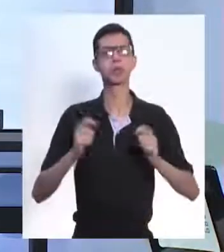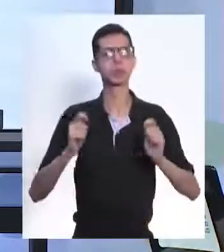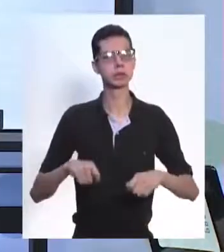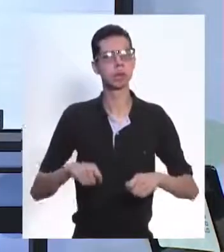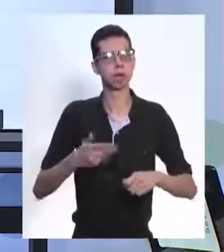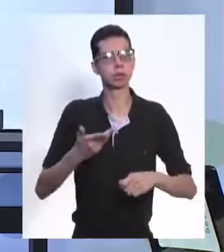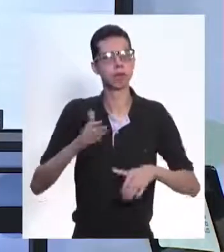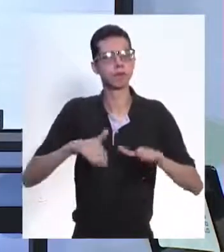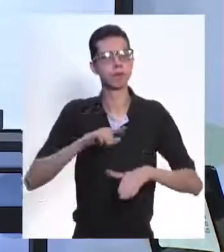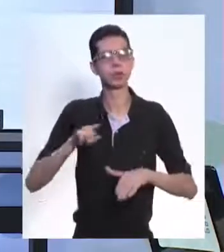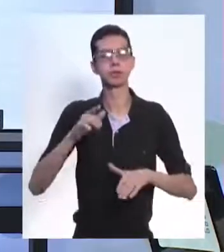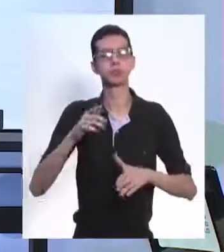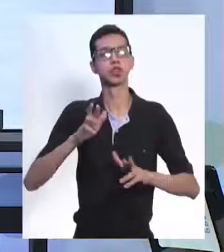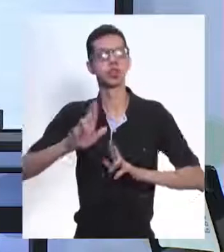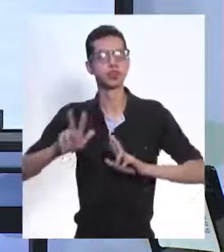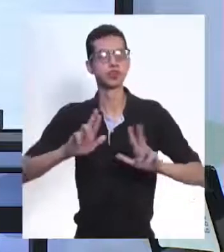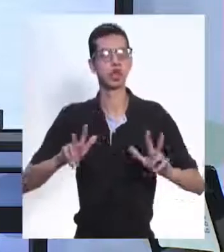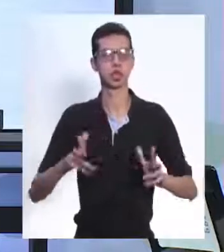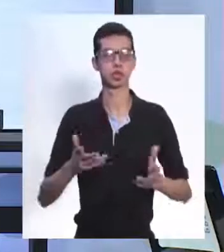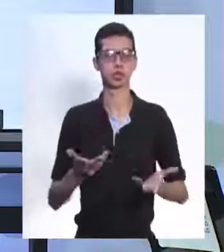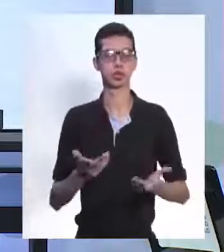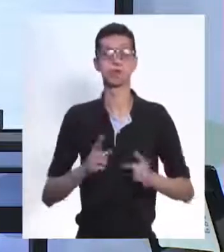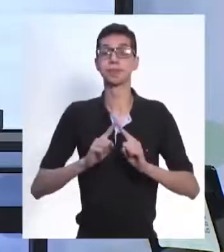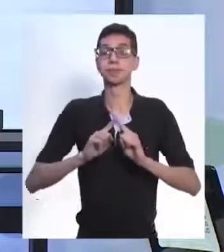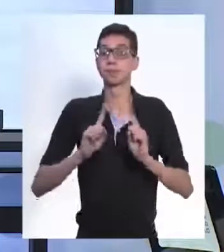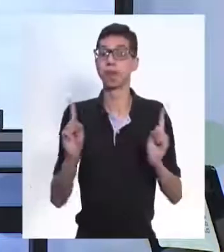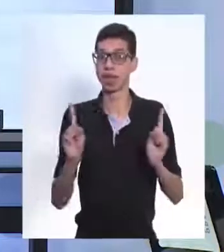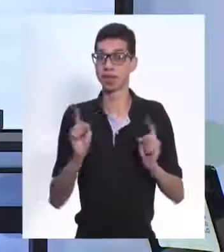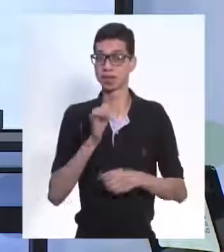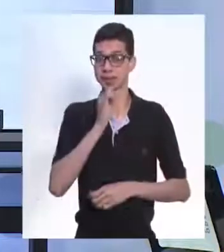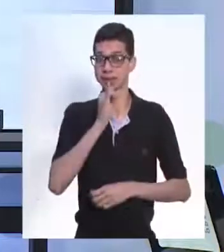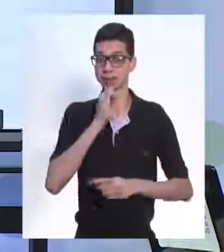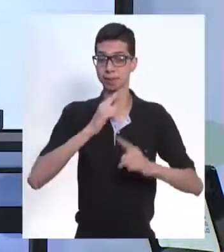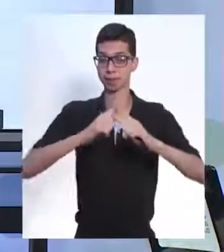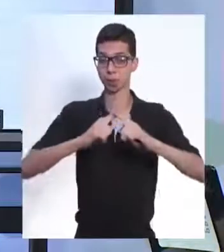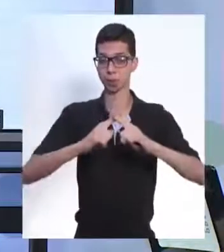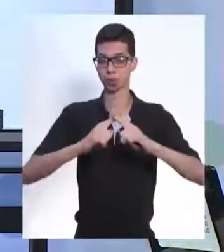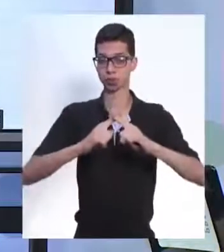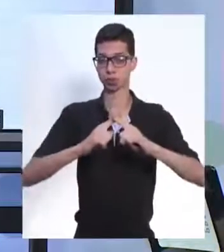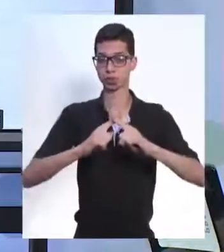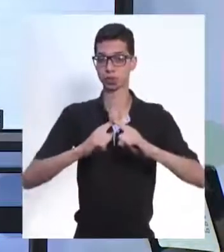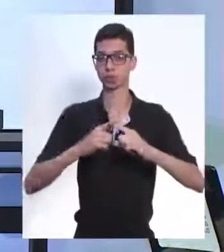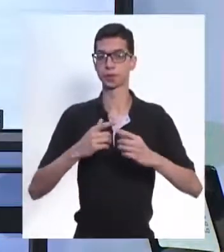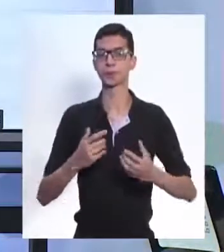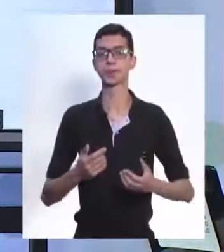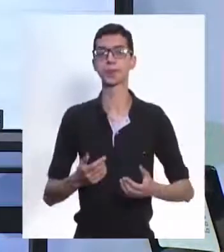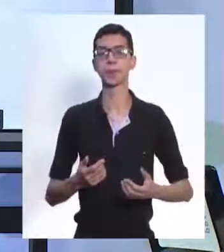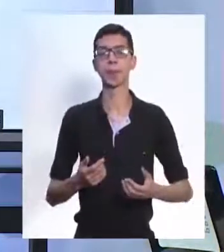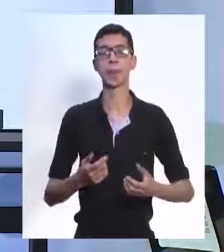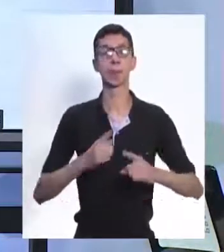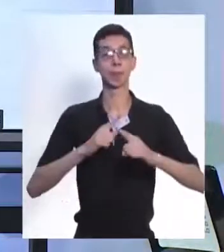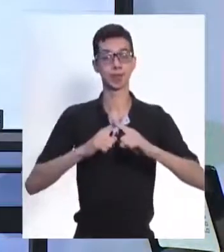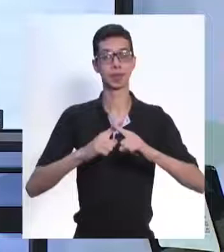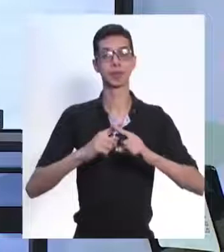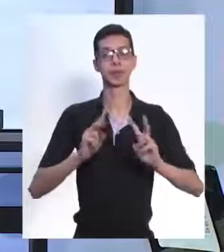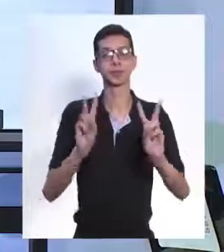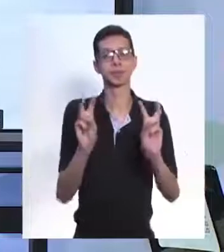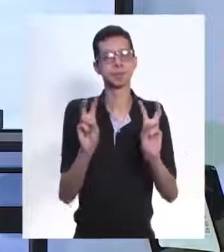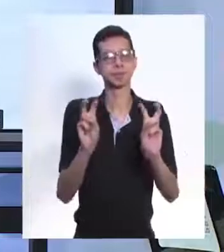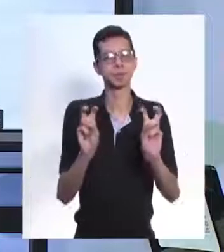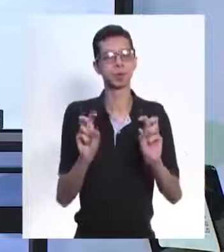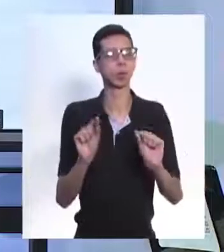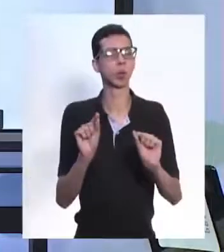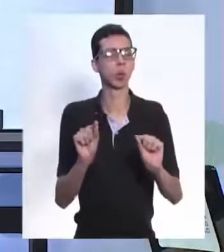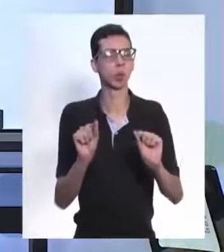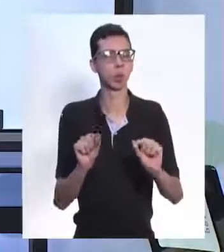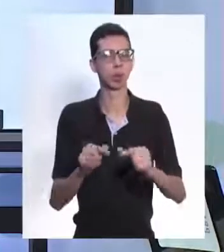forma. Geralmente, a multiplicação, né, Ale? Essa multiplicação do termo aqui,